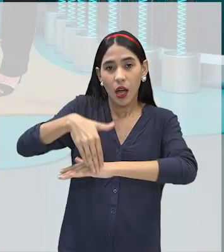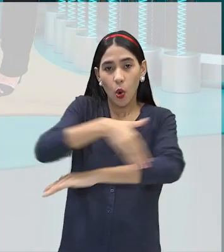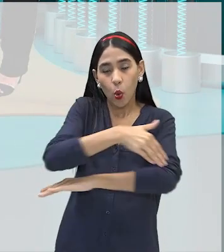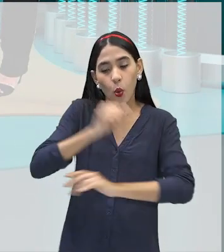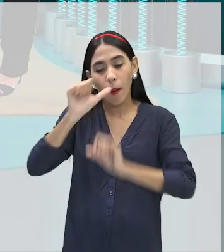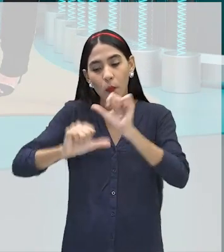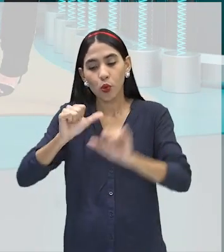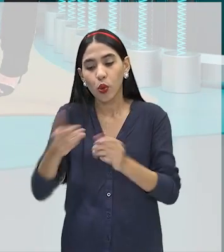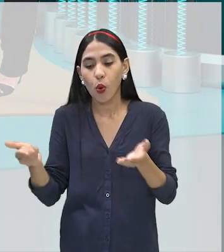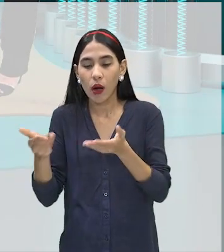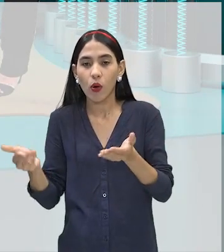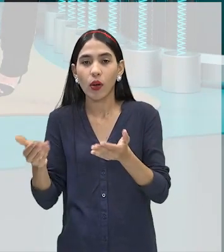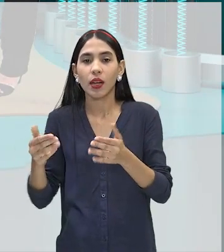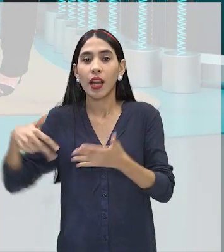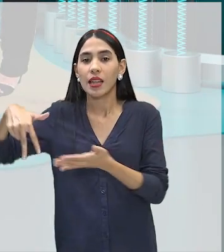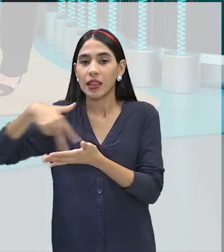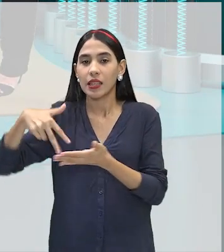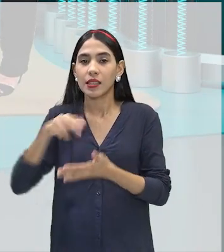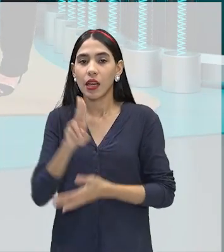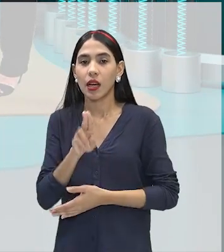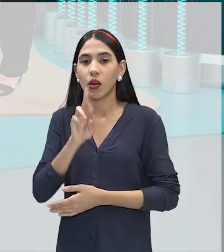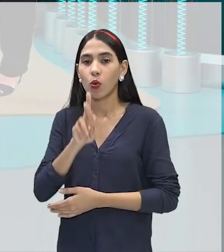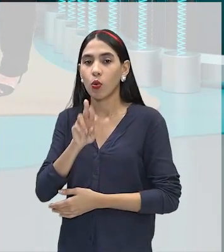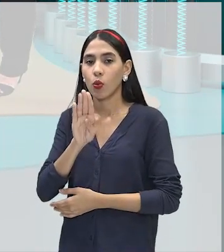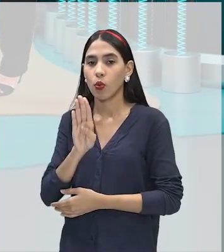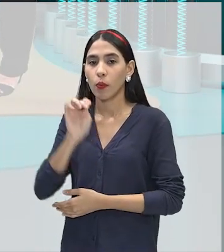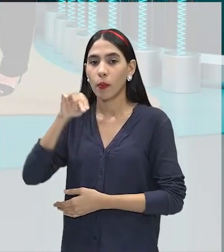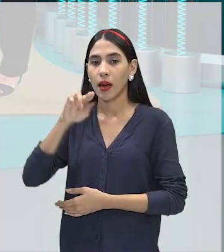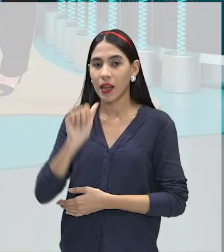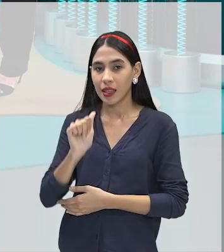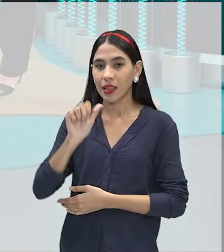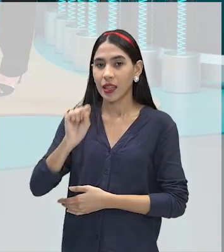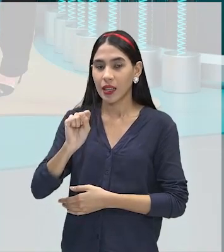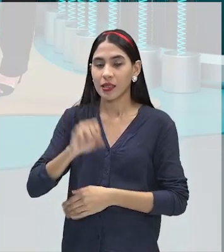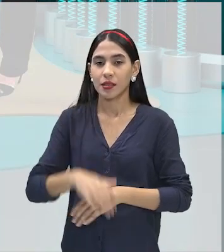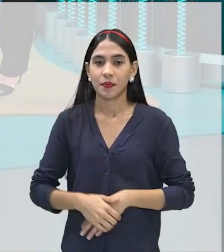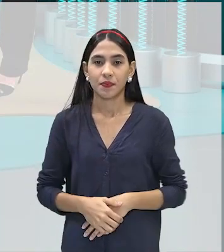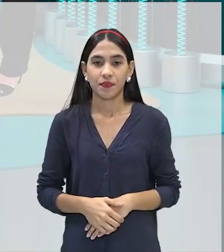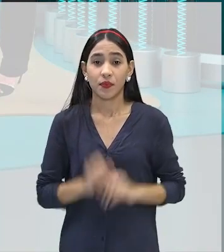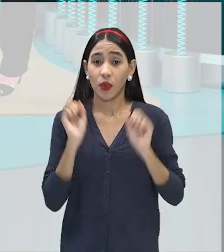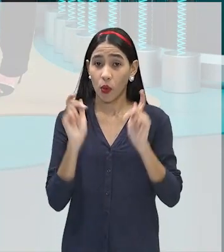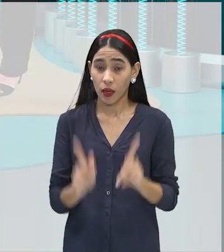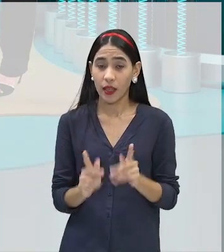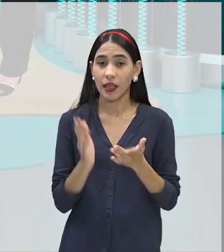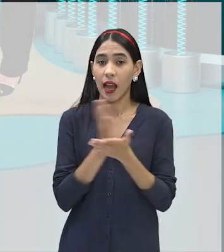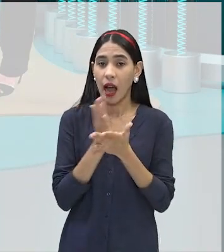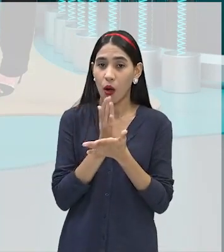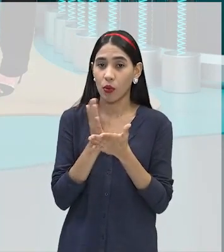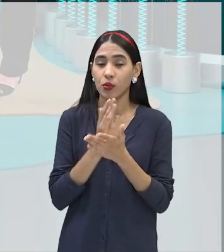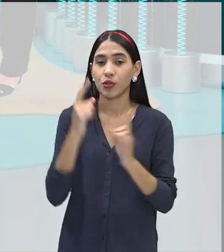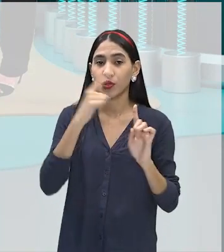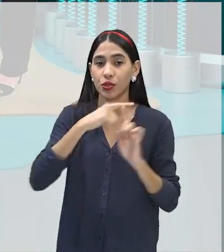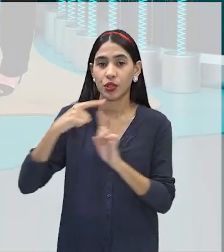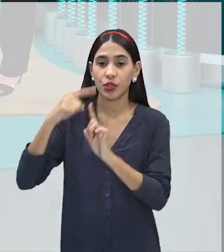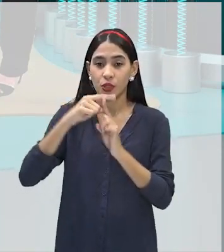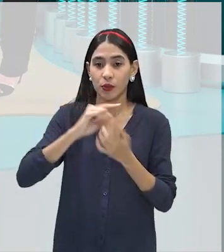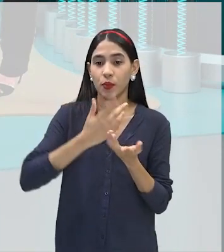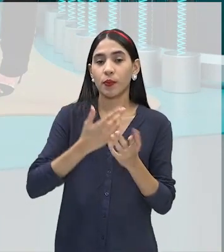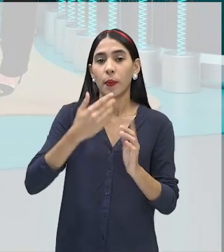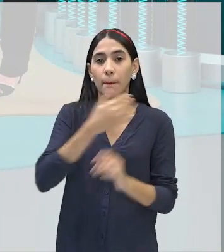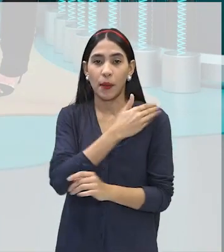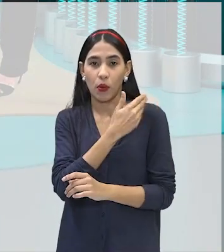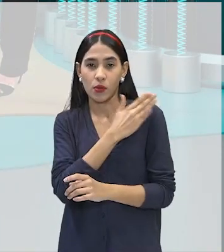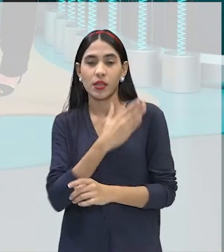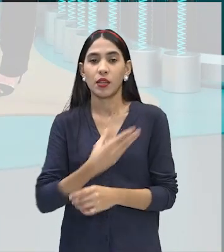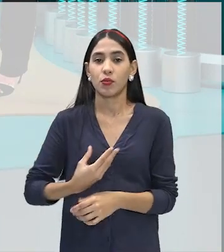de danças urbanas, tá? Então, esses aqui são alguns dos tipos de preconceitos existentes